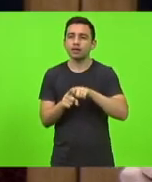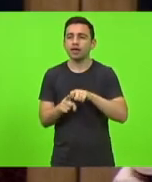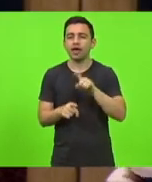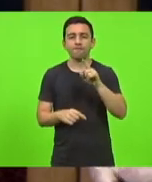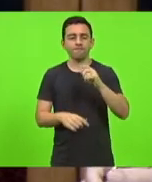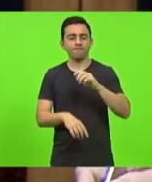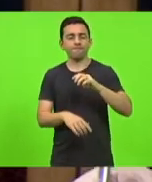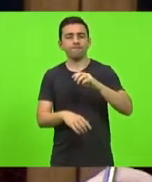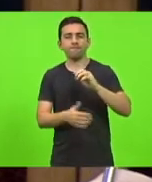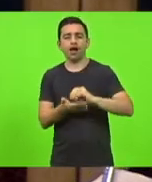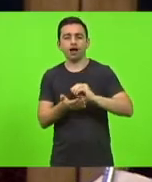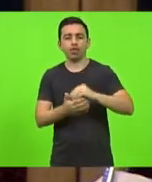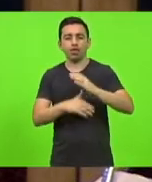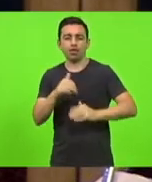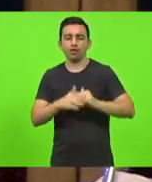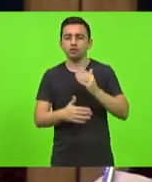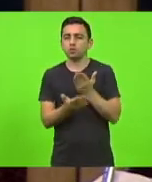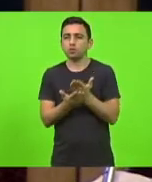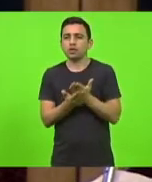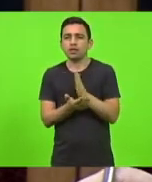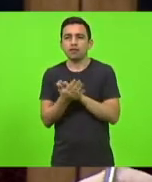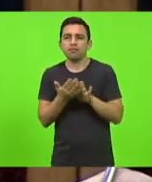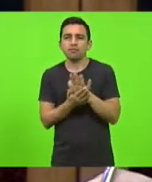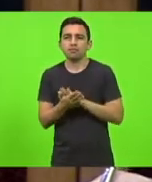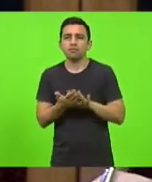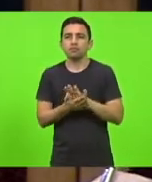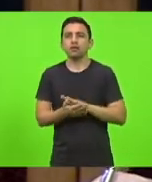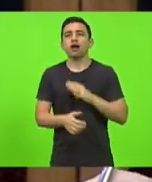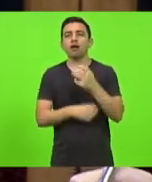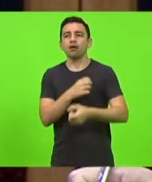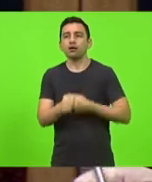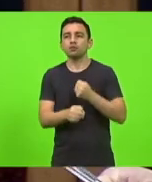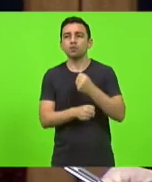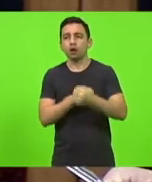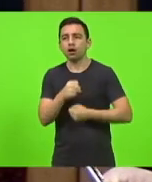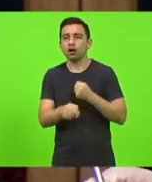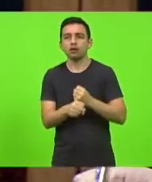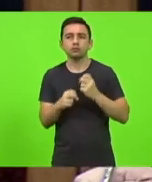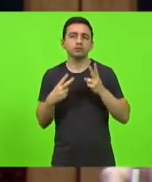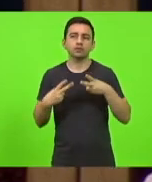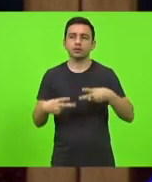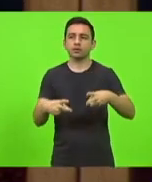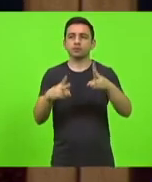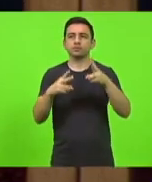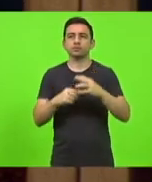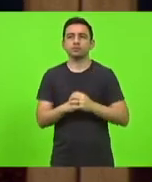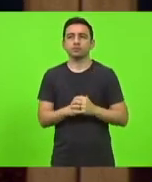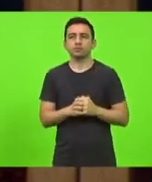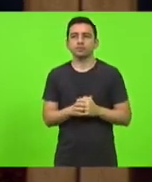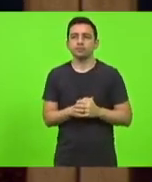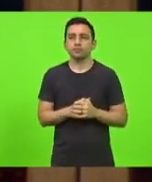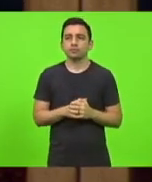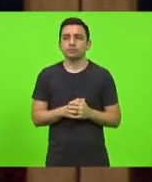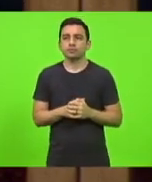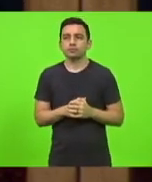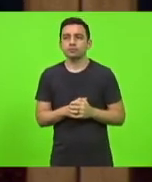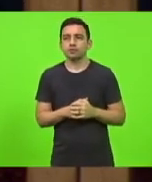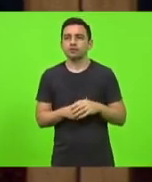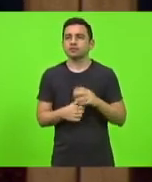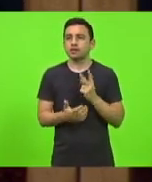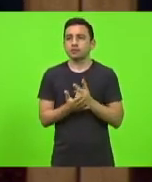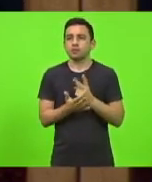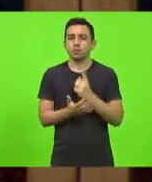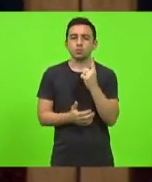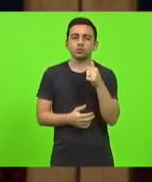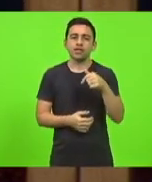não conseguiram estudar a tempo. Ah, todo ano é assim, né? Fácil, ah, todo ano é assim. Ah, 173,